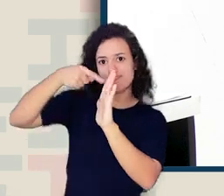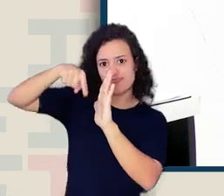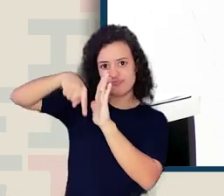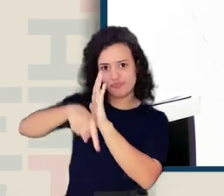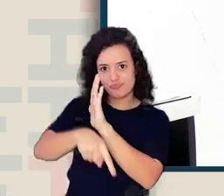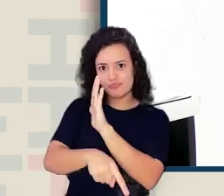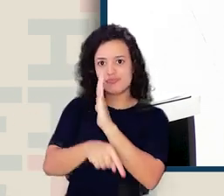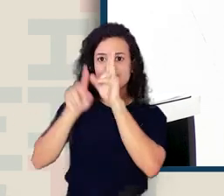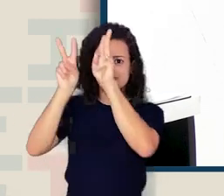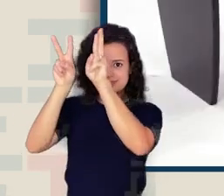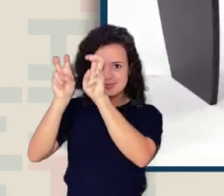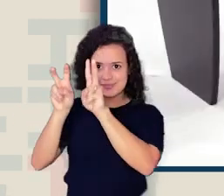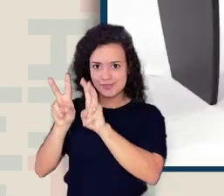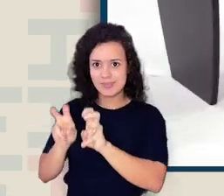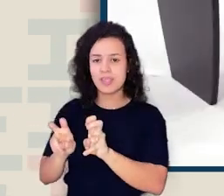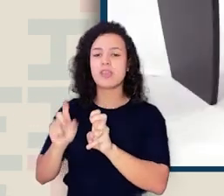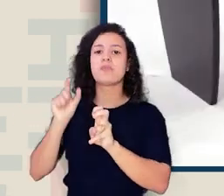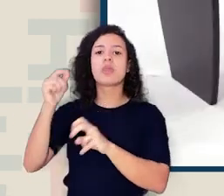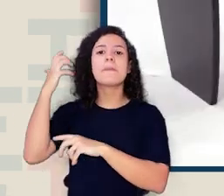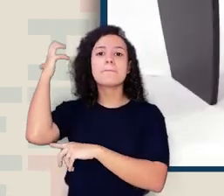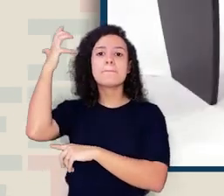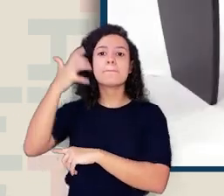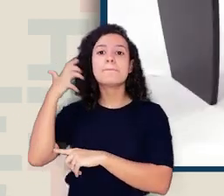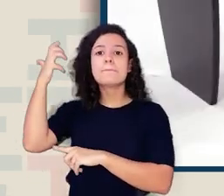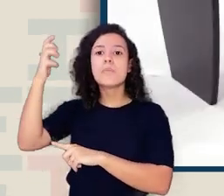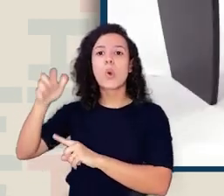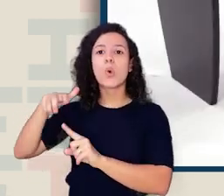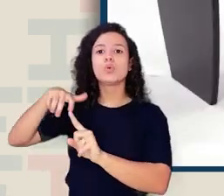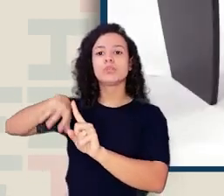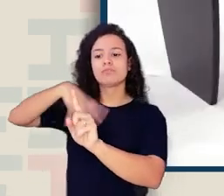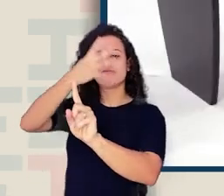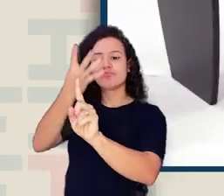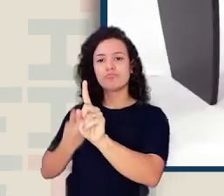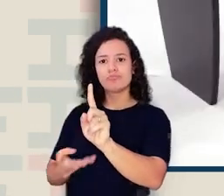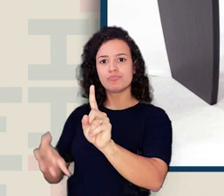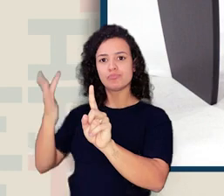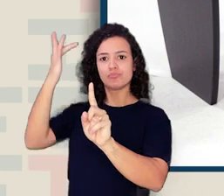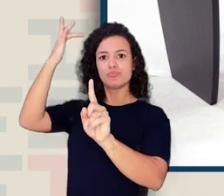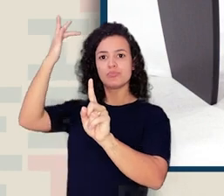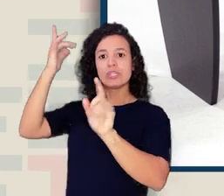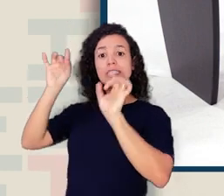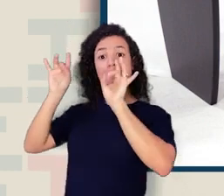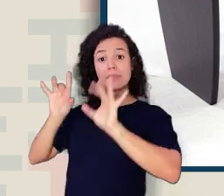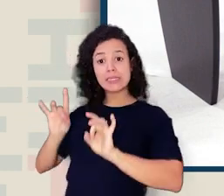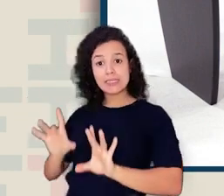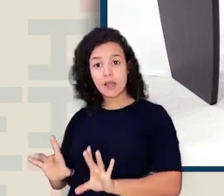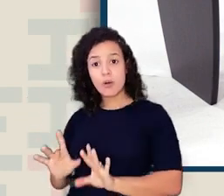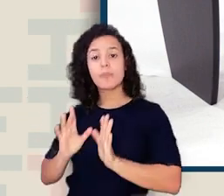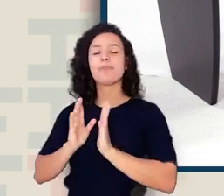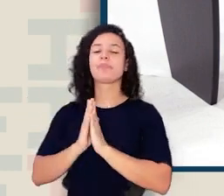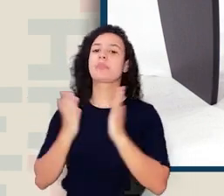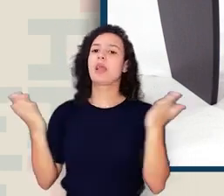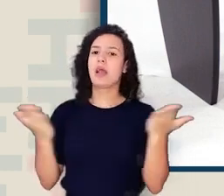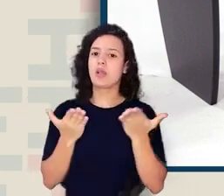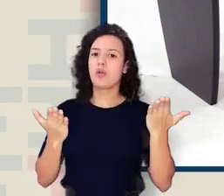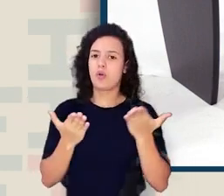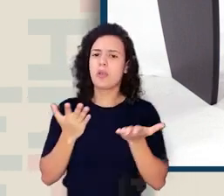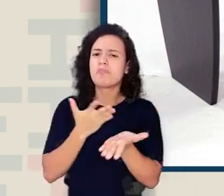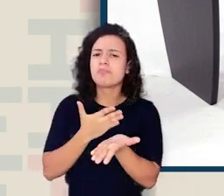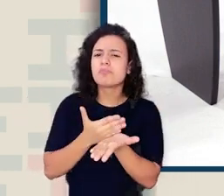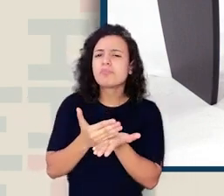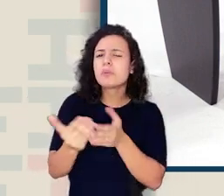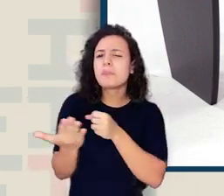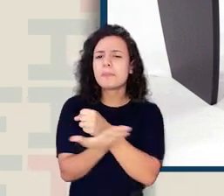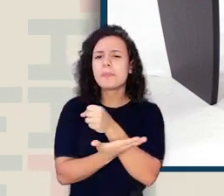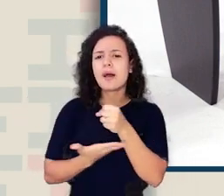aula a gente vai se aprofundar nesses toques solenes, o que eu quero basicamente que vocês possam ter um entendimento agora